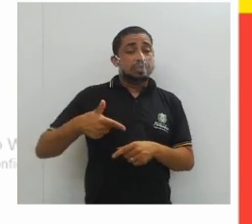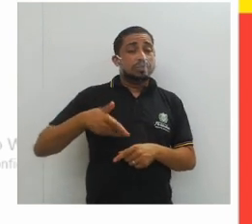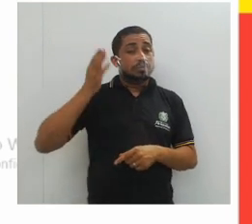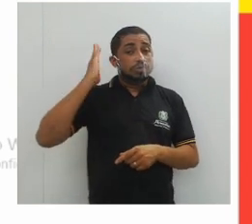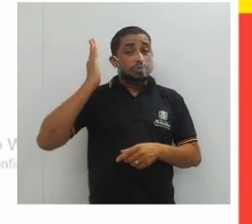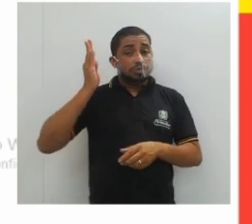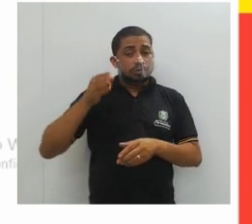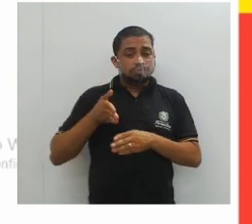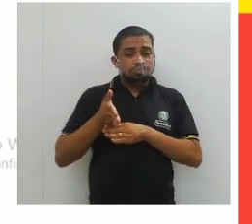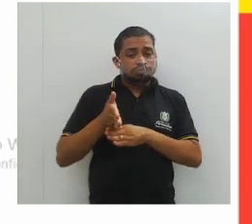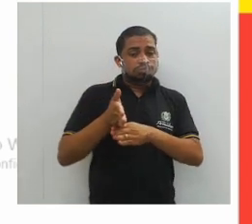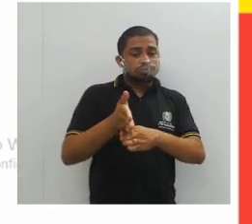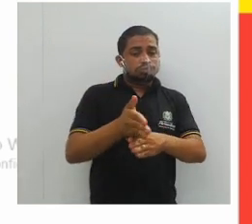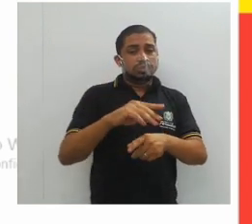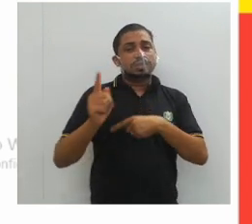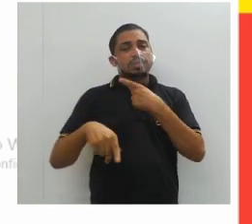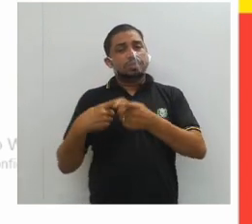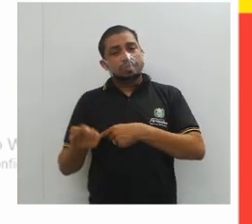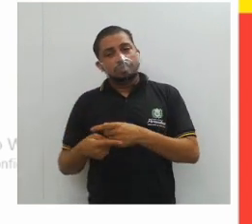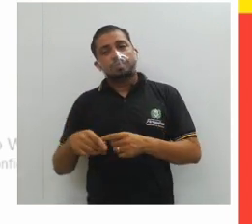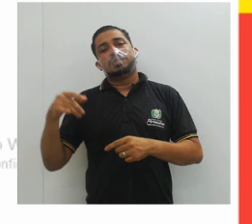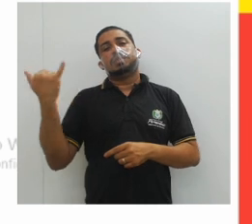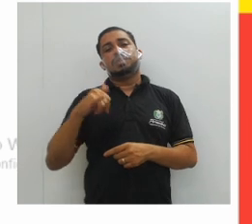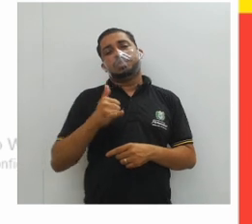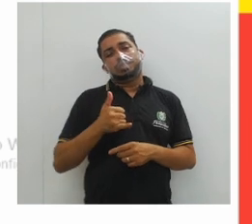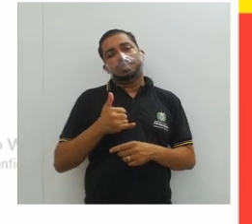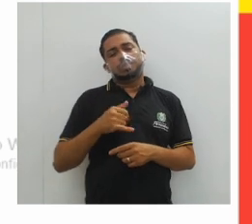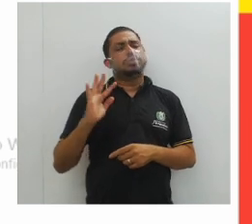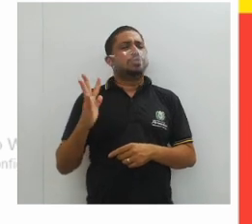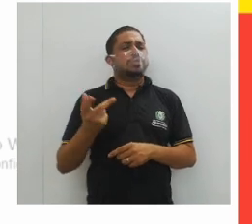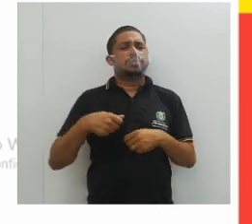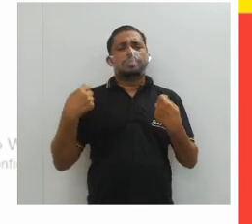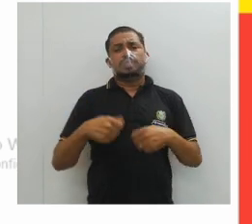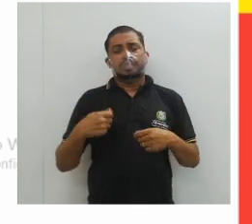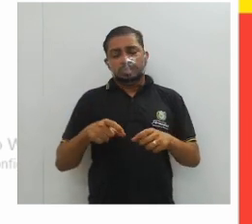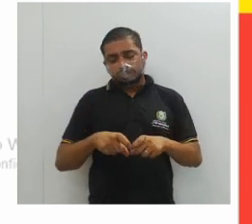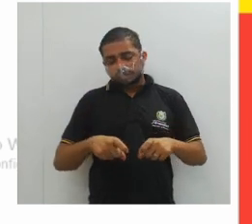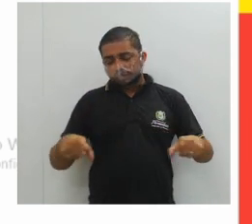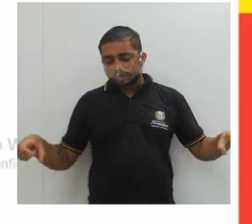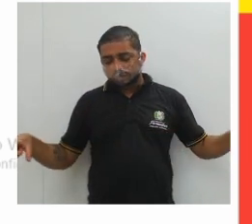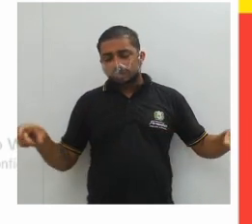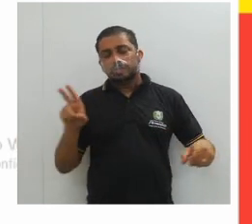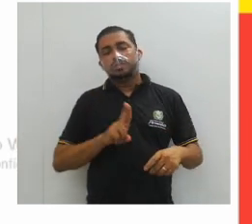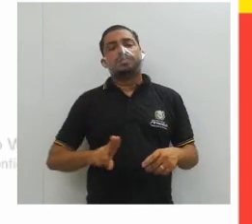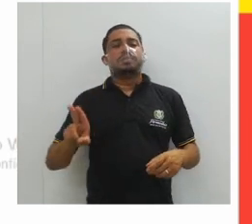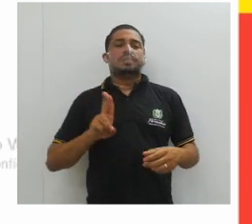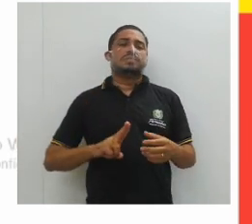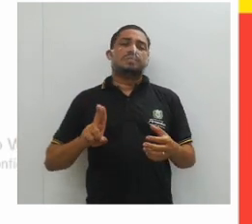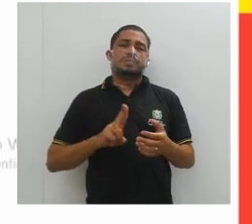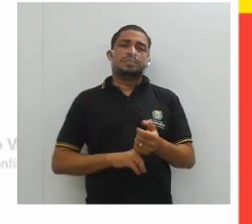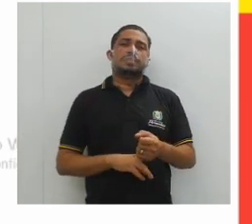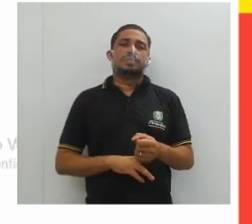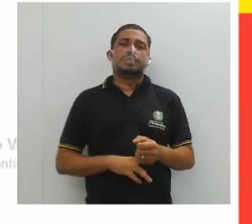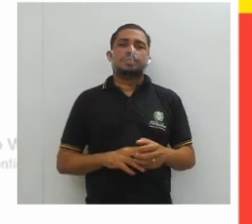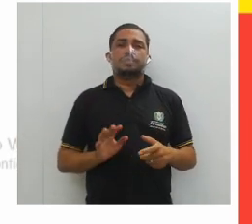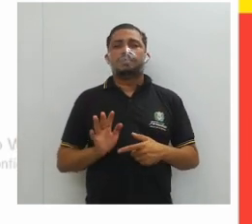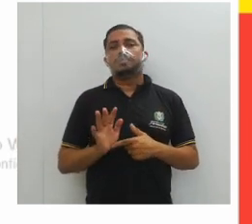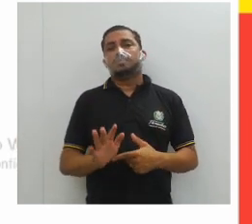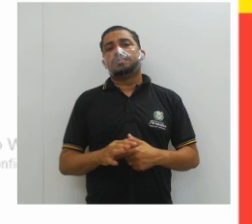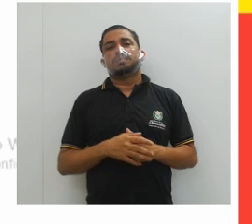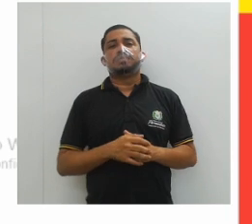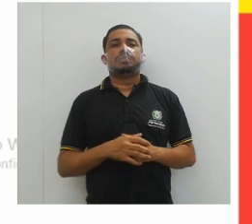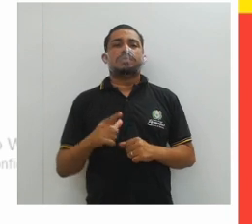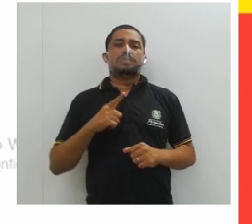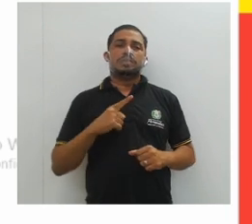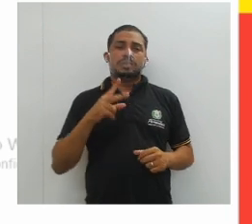3 modalidades de transporte precisavam dos trilhos, e em vários trechos da cidade esses trilhos aí são aparentes, estão às